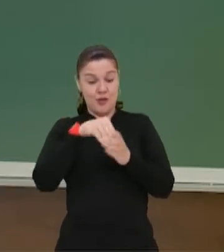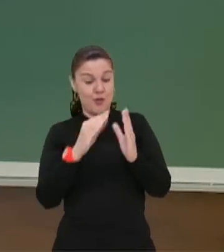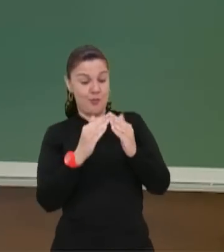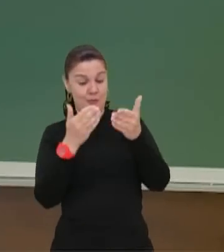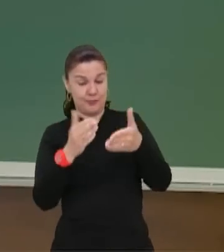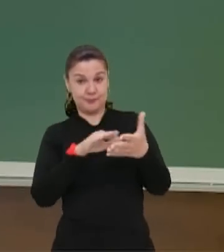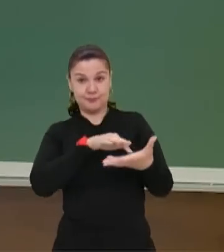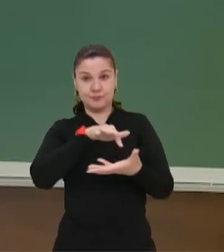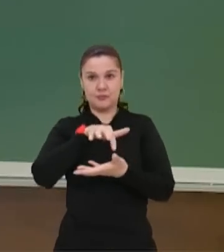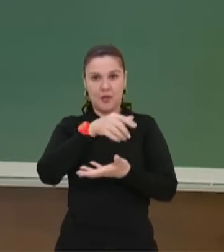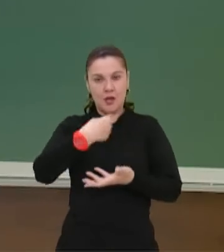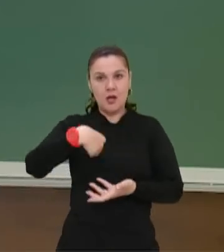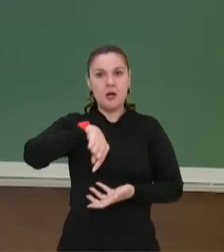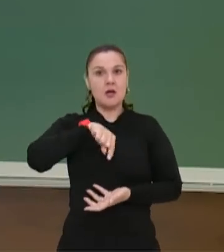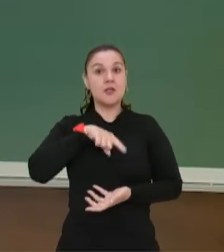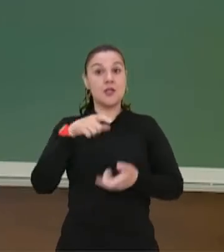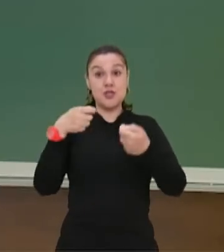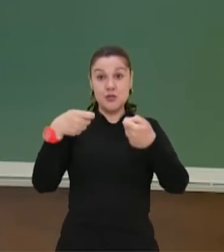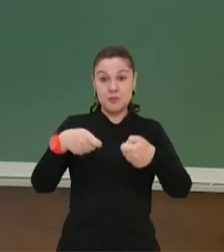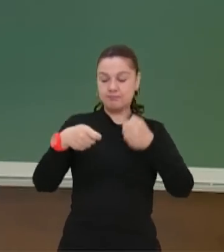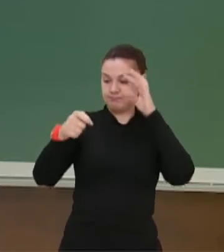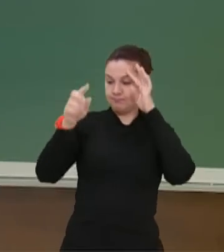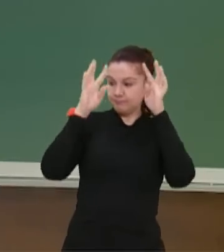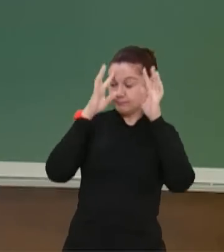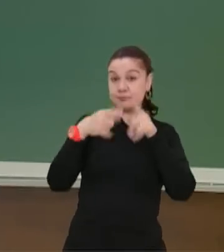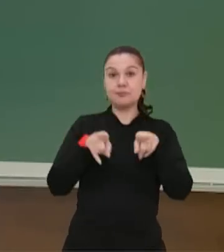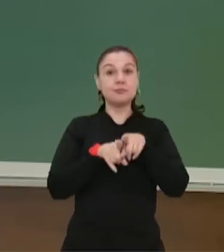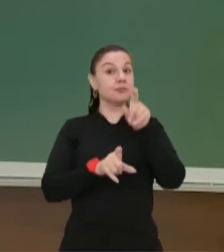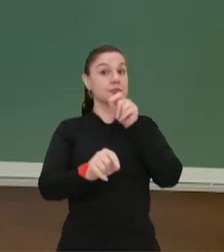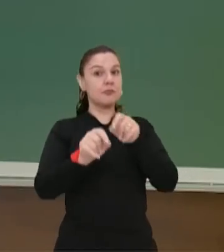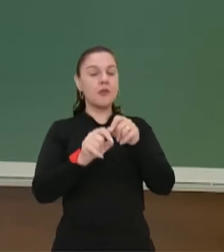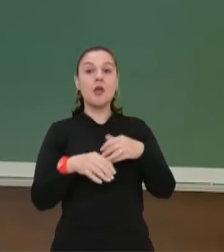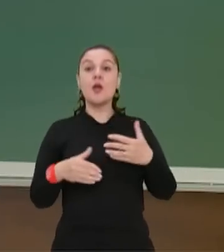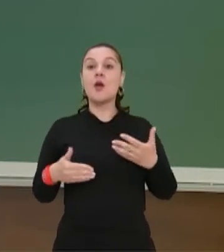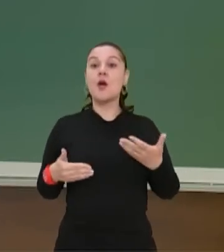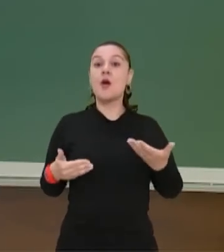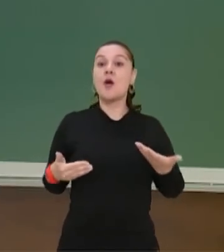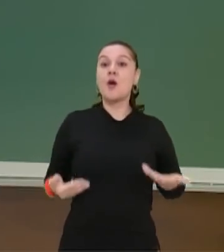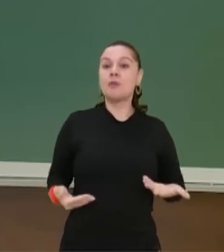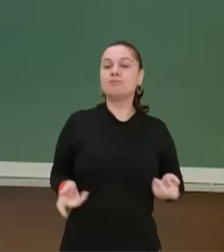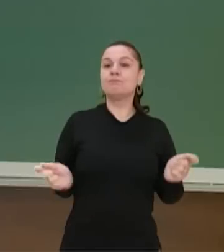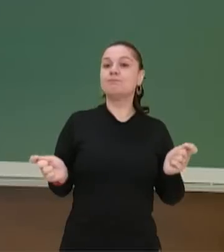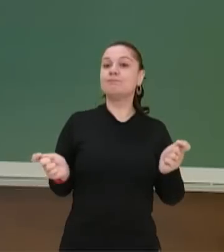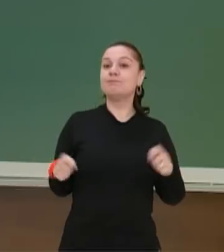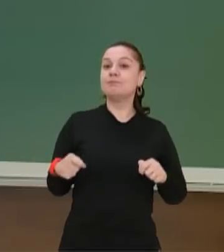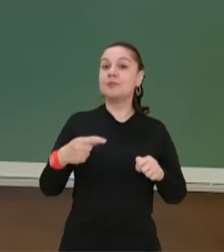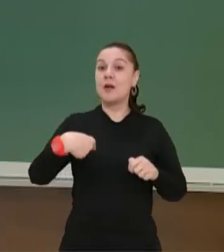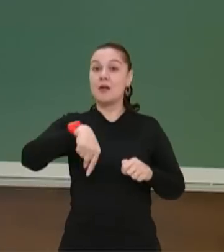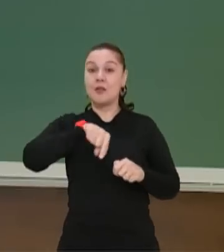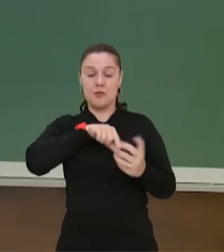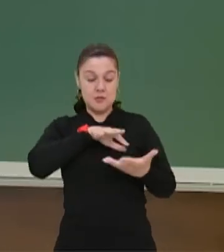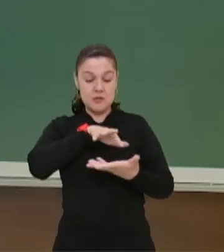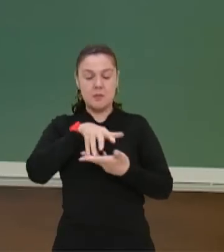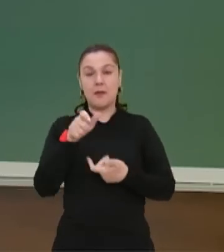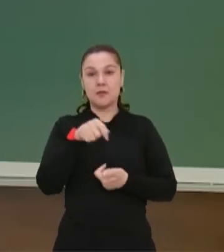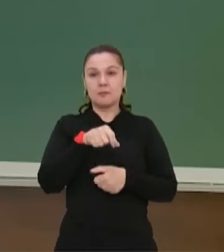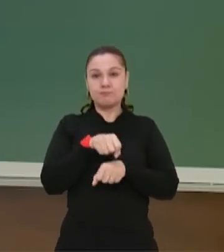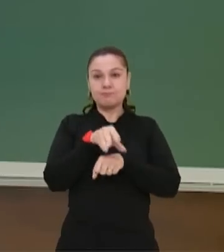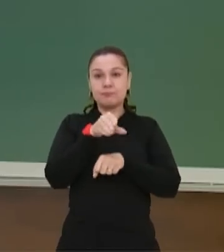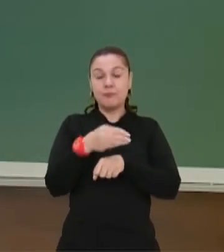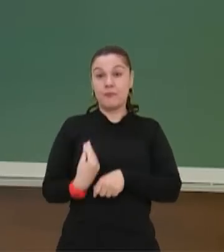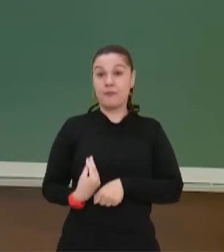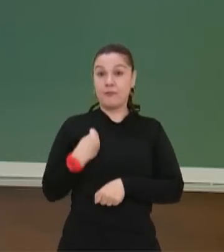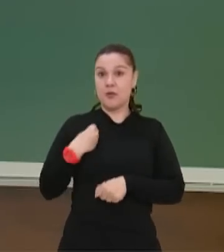planeta, nós precisamos refletir também quais são as condições que o nosso planeta oferece para ter tanta vida